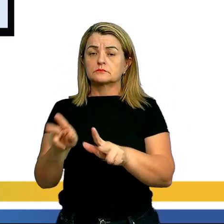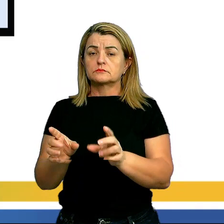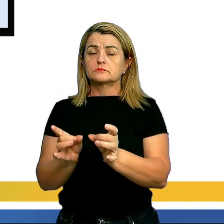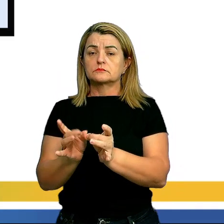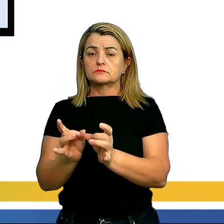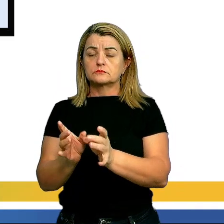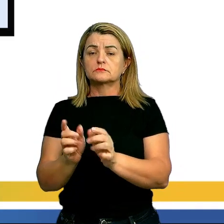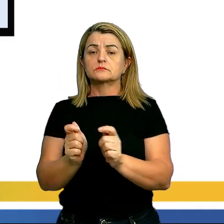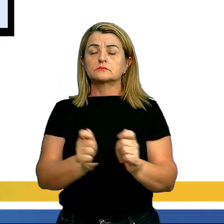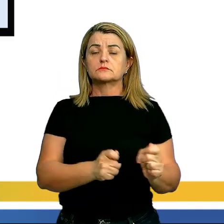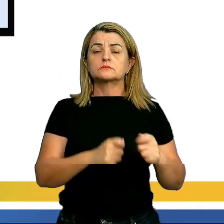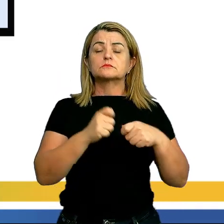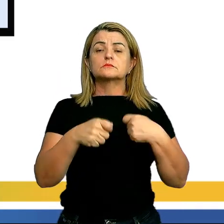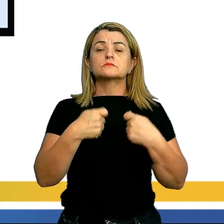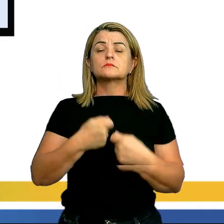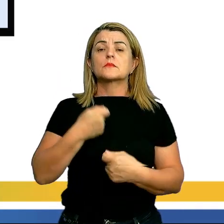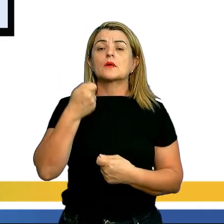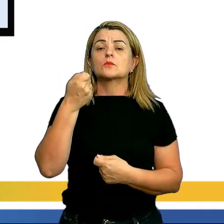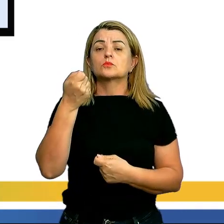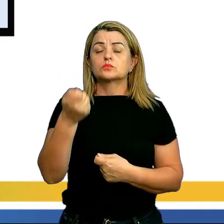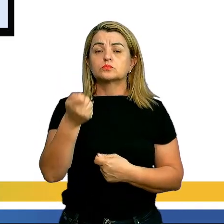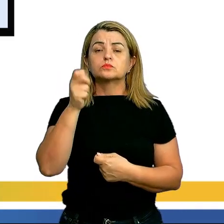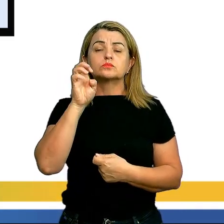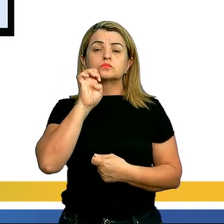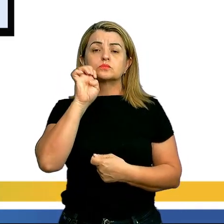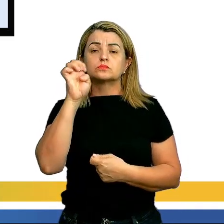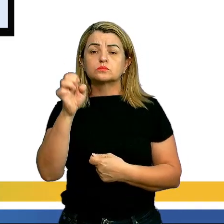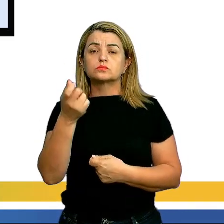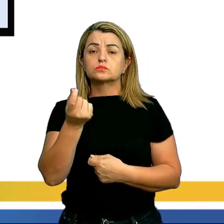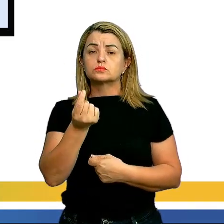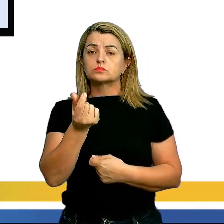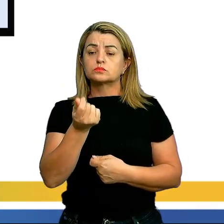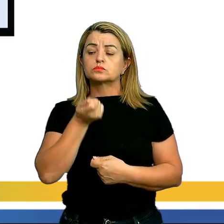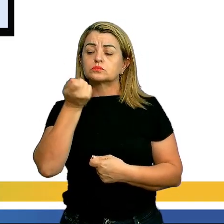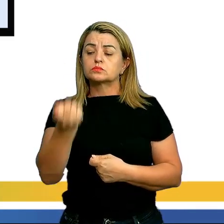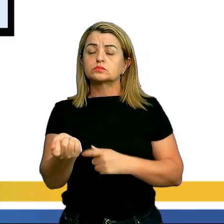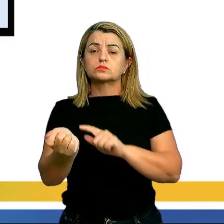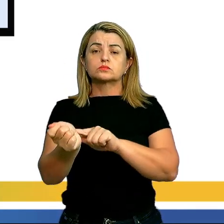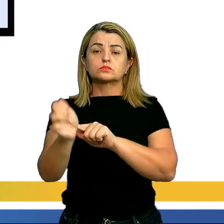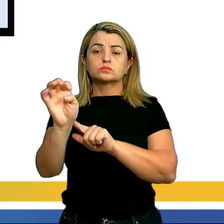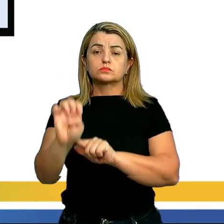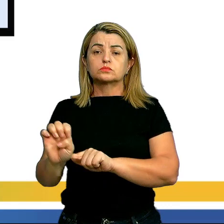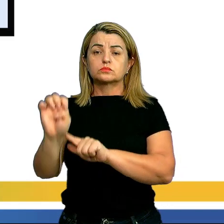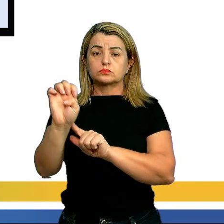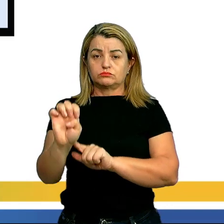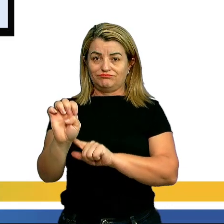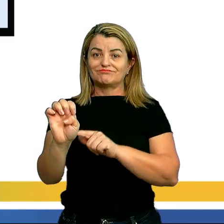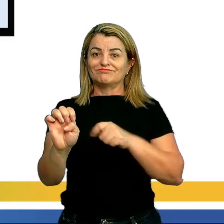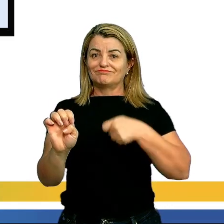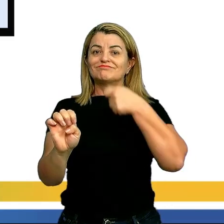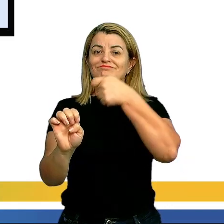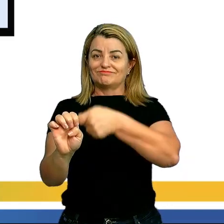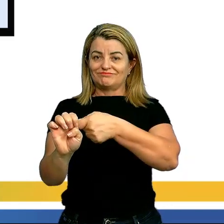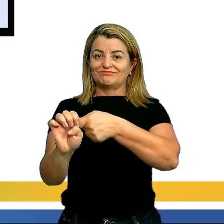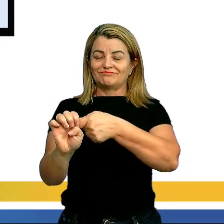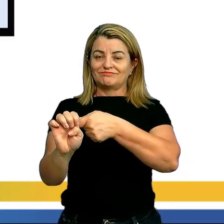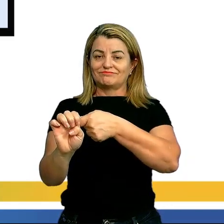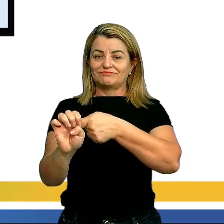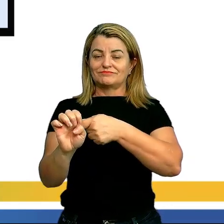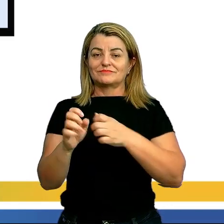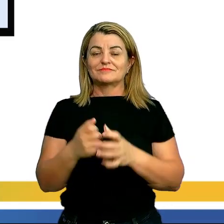oferecendo empréstimos e investimentos para que os europeus continuem investindo nos produtos